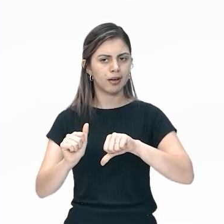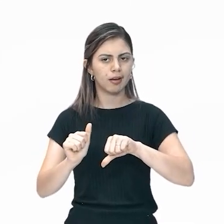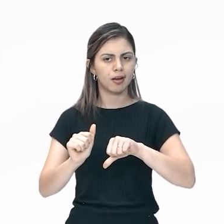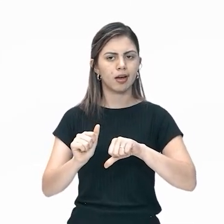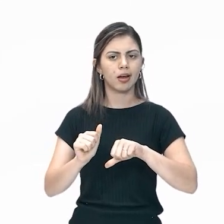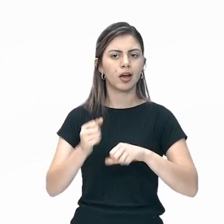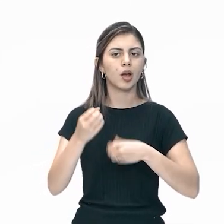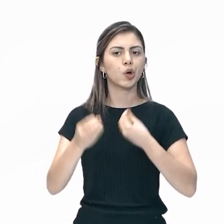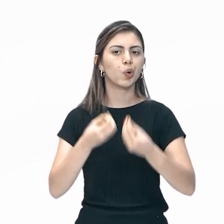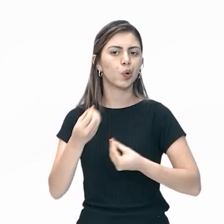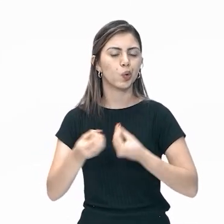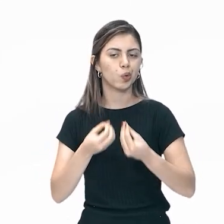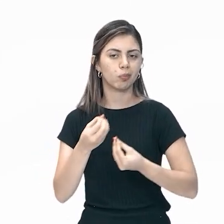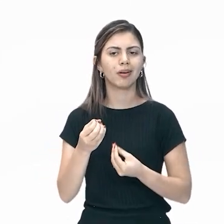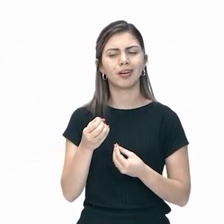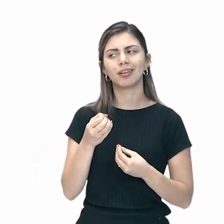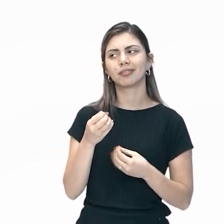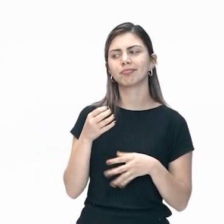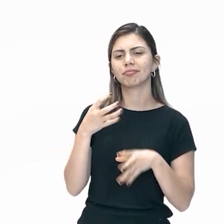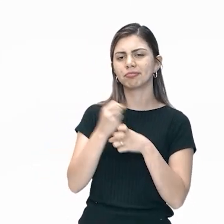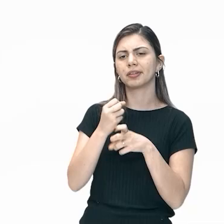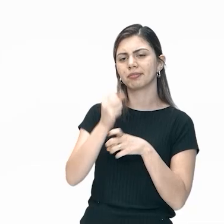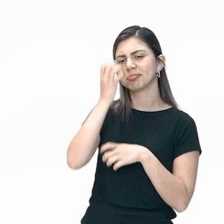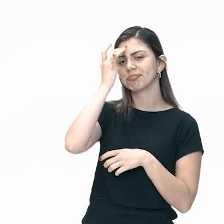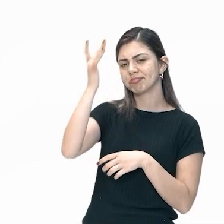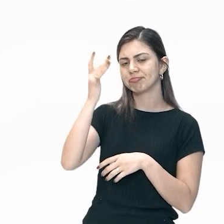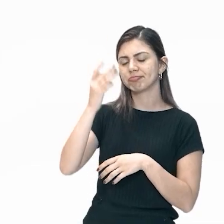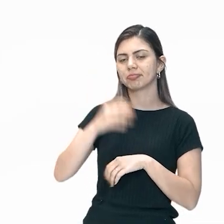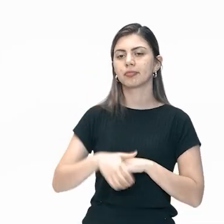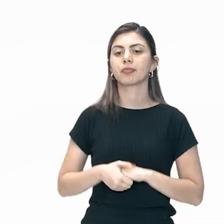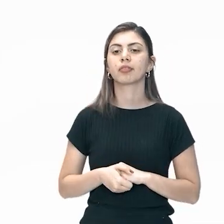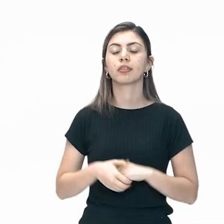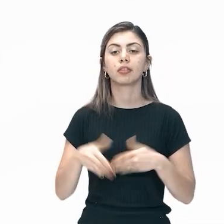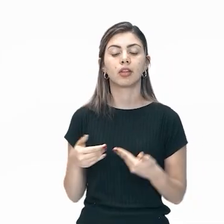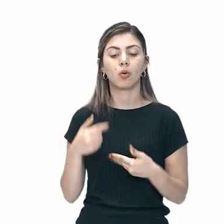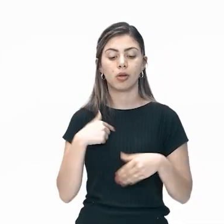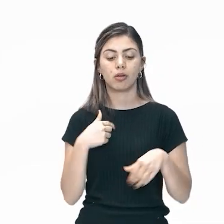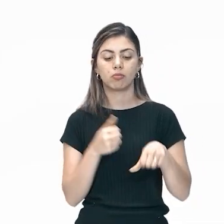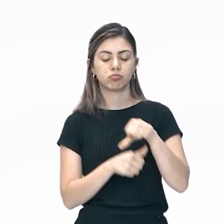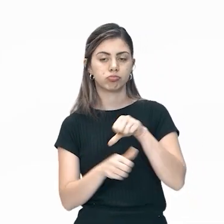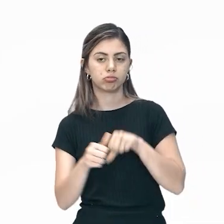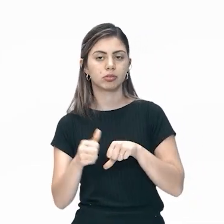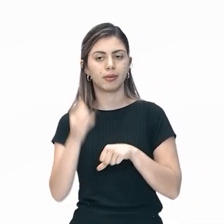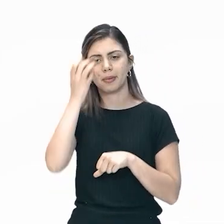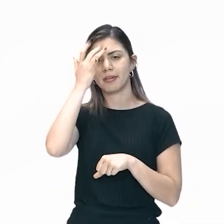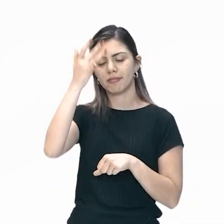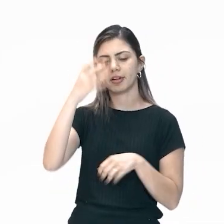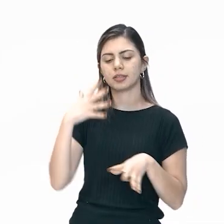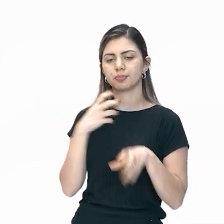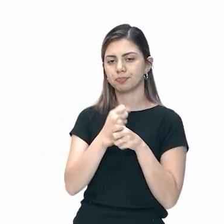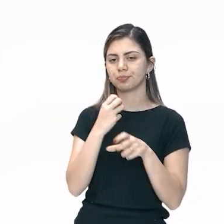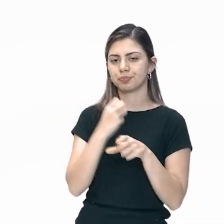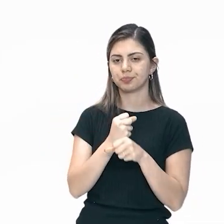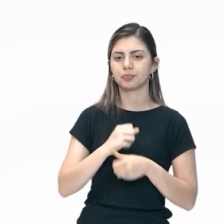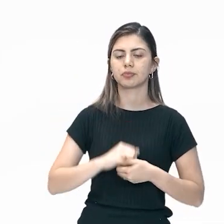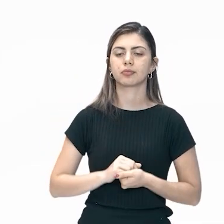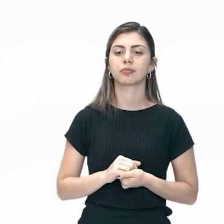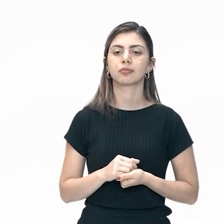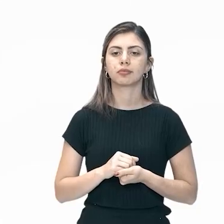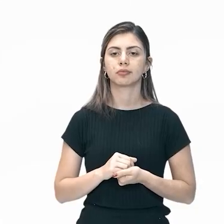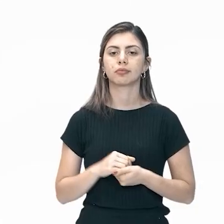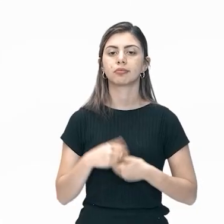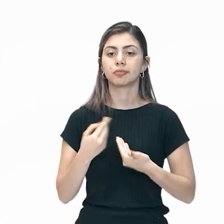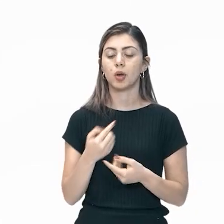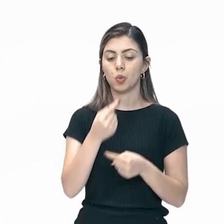aqui, aí vai ficar mais fácil de eu resolver. Quando eu transformar essa equação, vai ficar mais fácil de eu resolver. Eu vou transformar esse